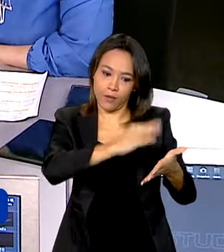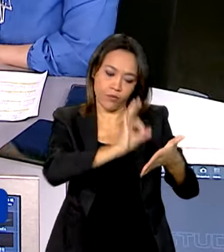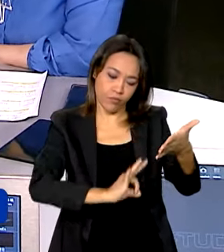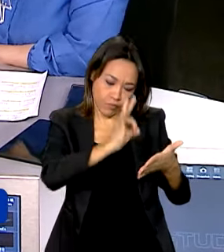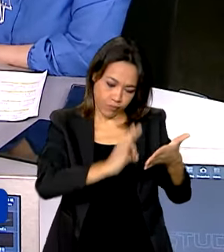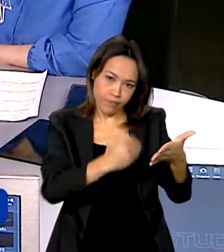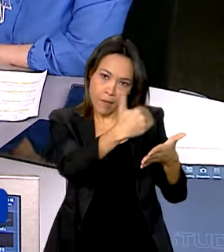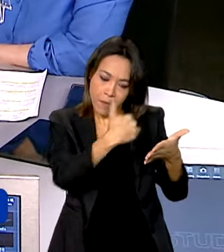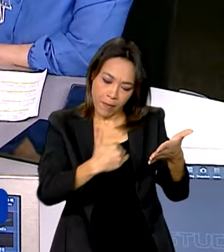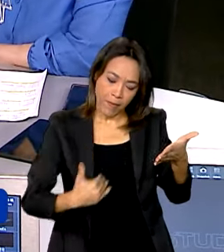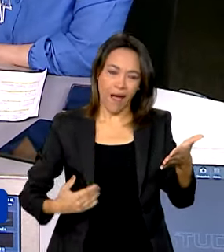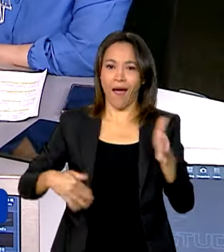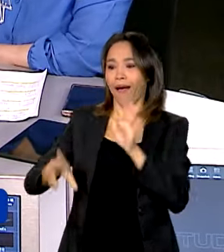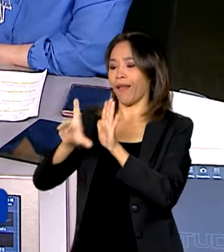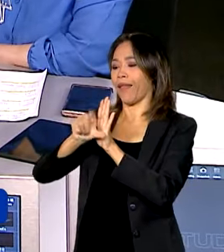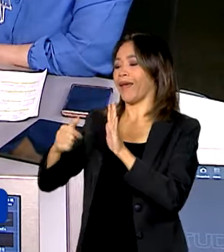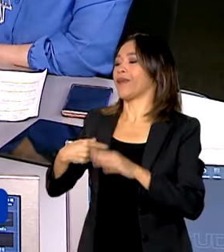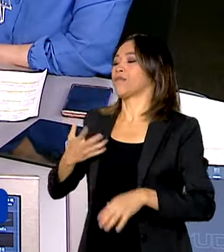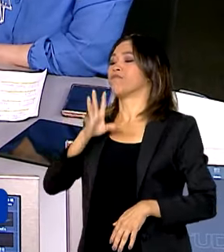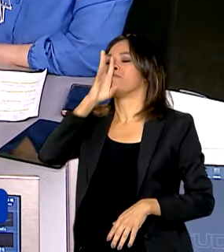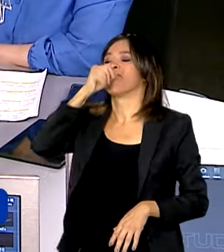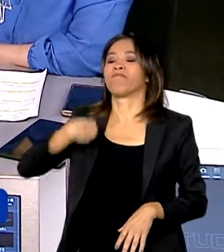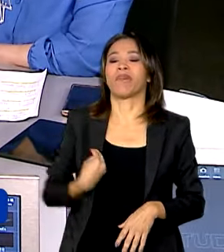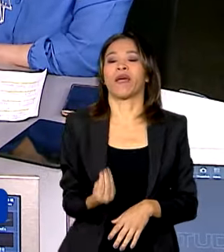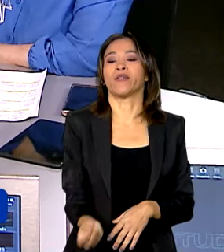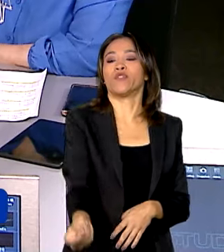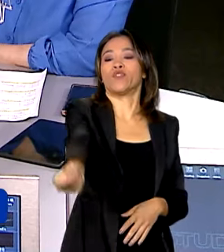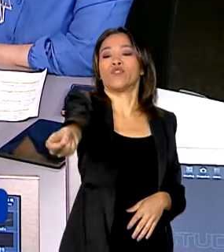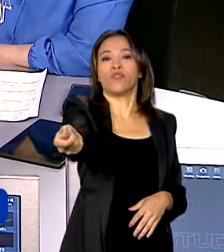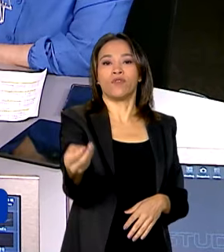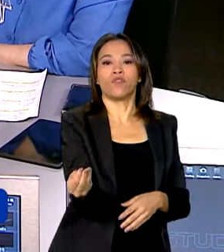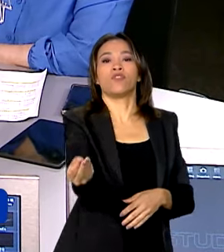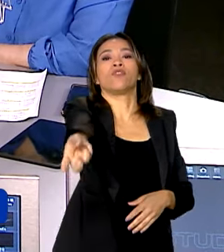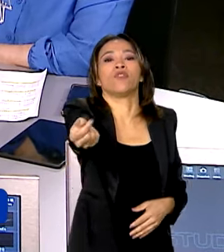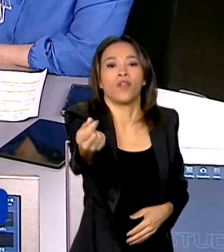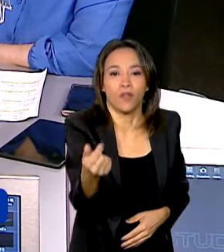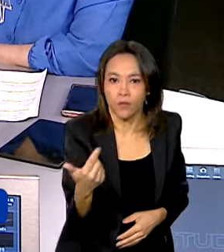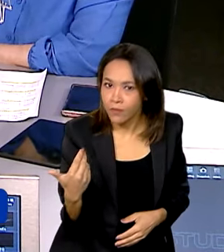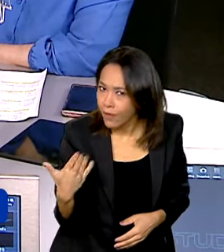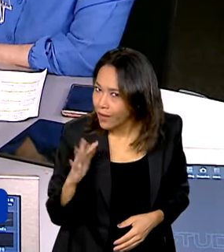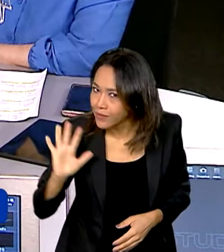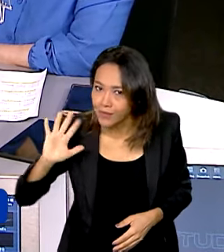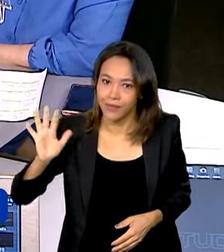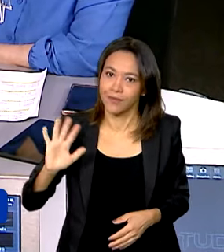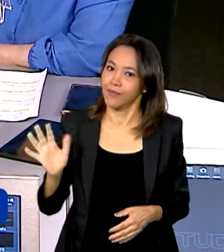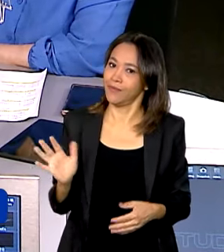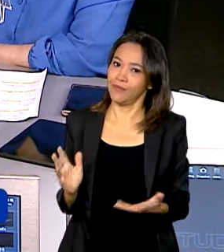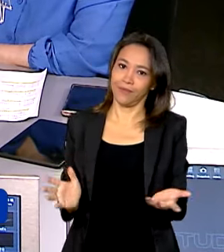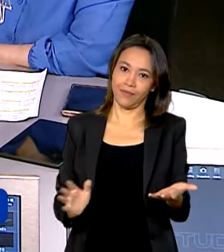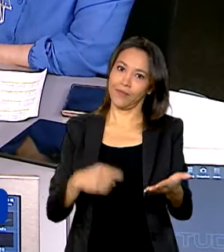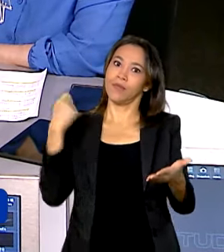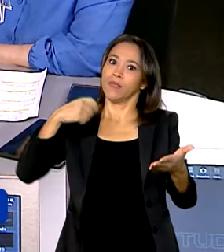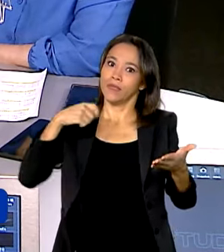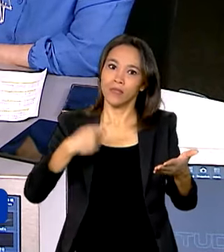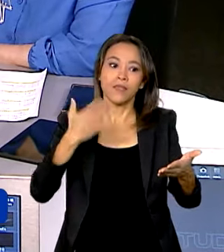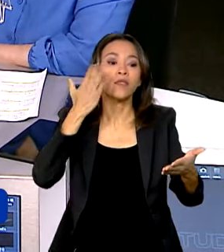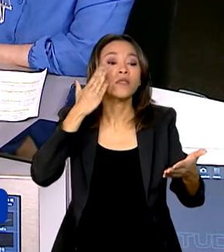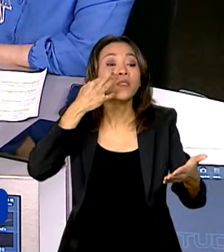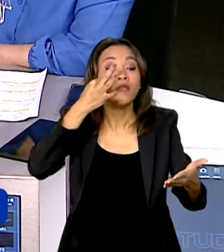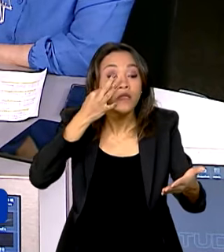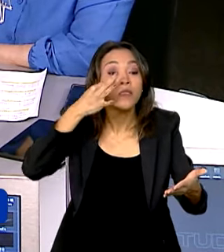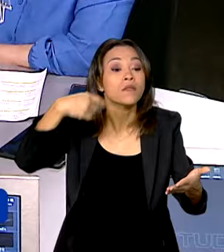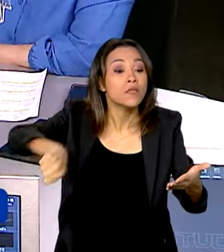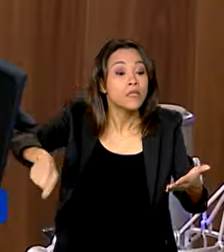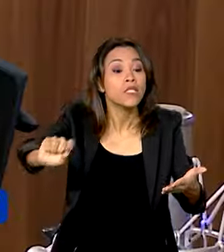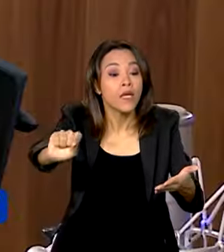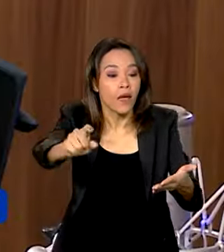então a lei não me permite passar um recurso né E a gente não pode a gente nem fica aqui esperando a gente auxilia A gente ajuda a fazer o plano de